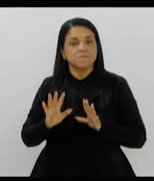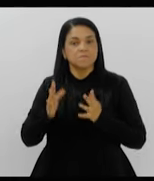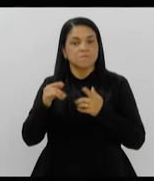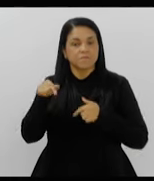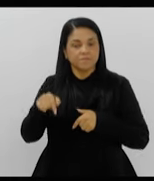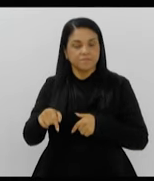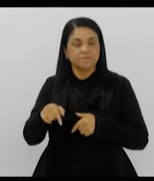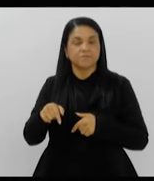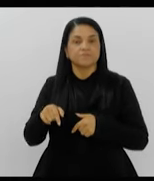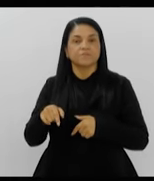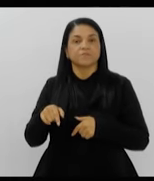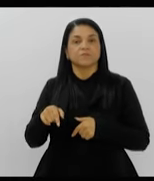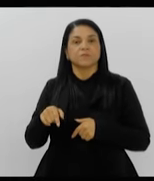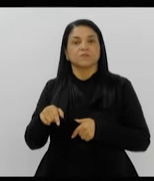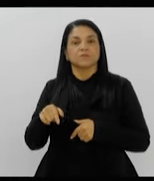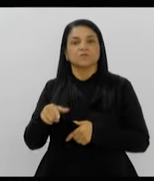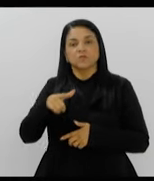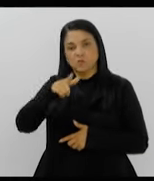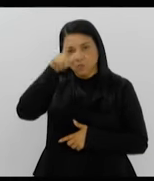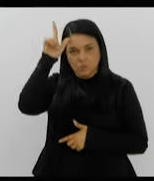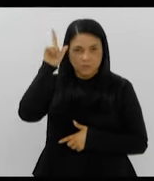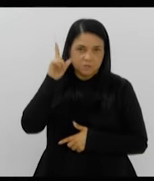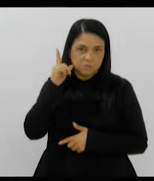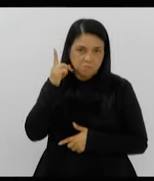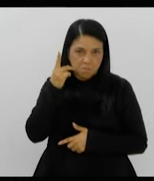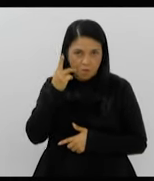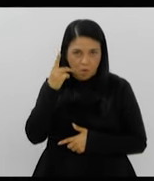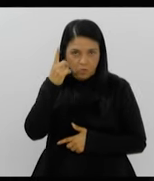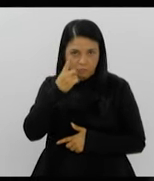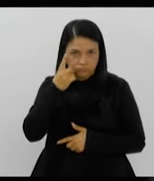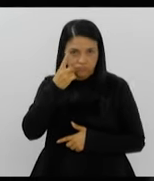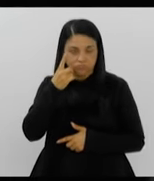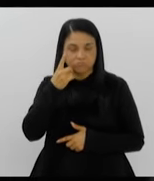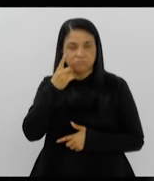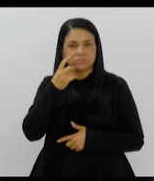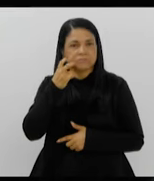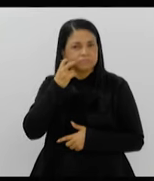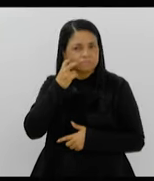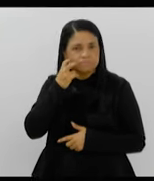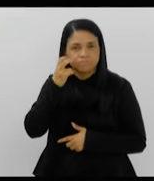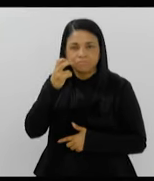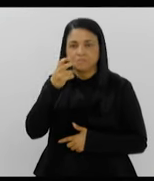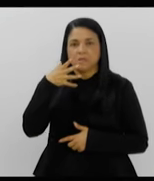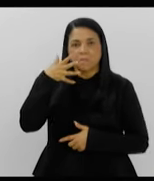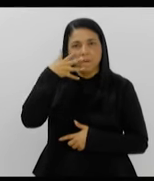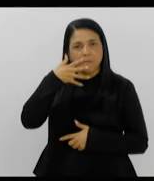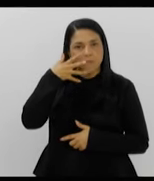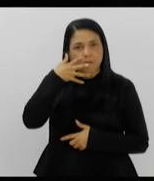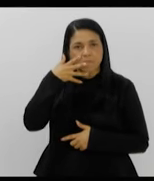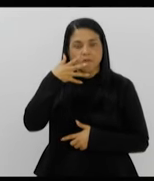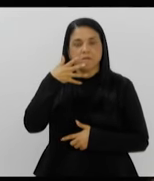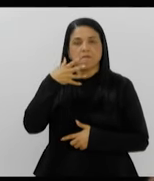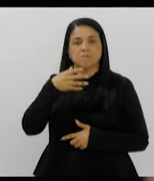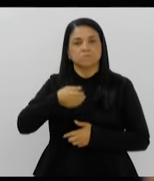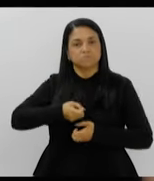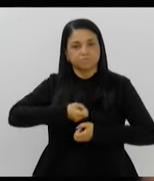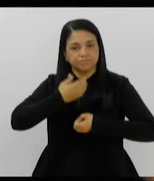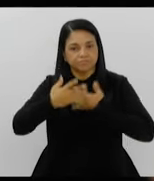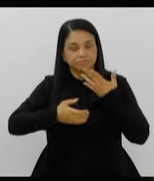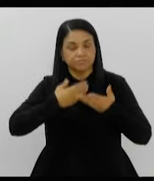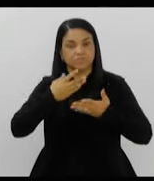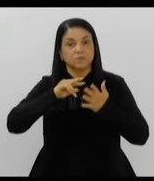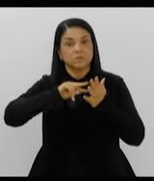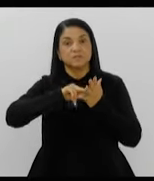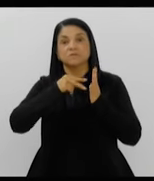Luiz Paulo, né, sempre muito sábio nas suas palavras, o que se quis dizer é que